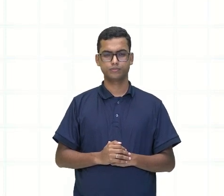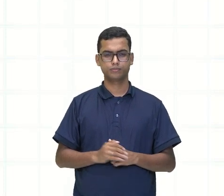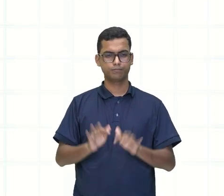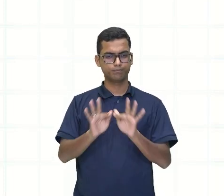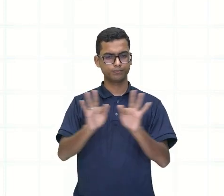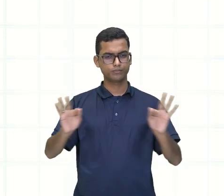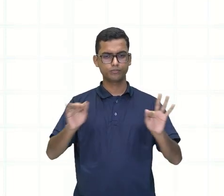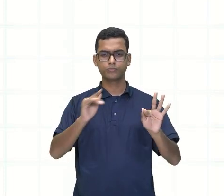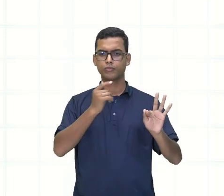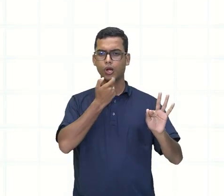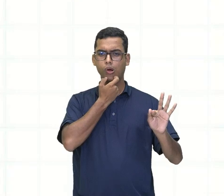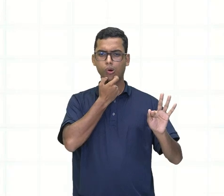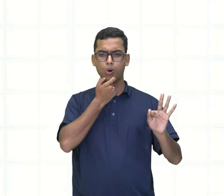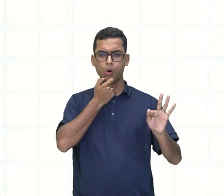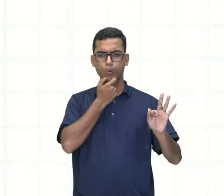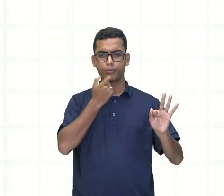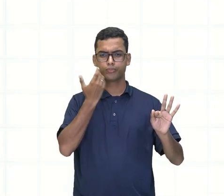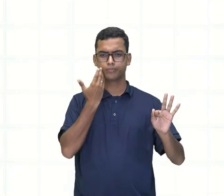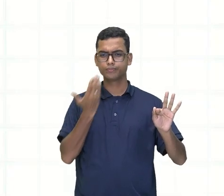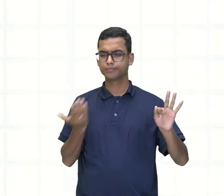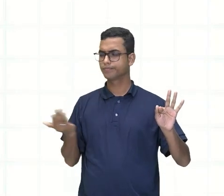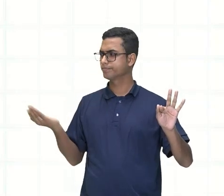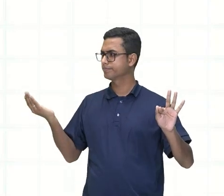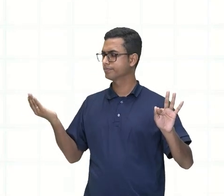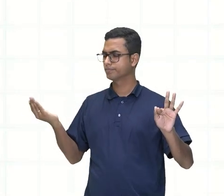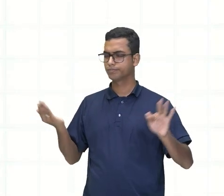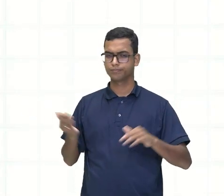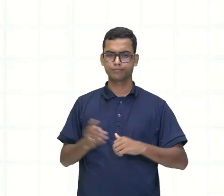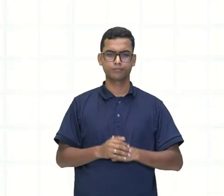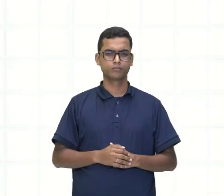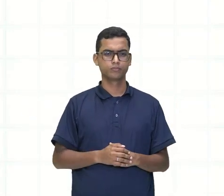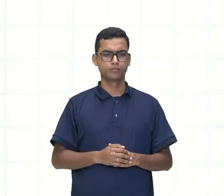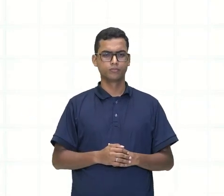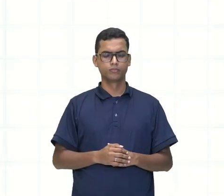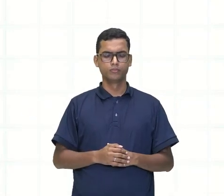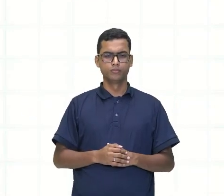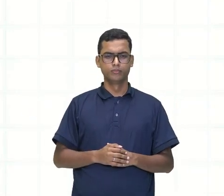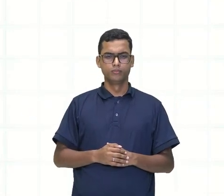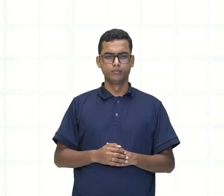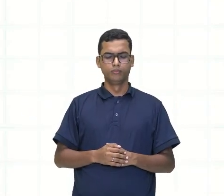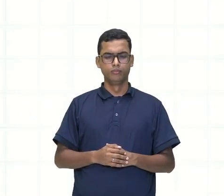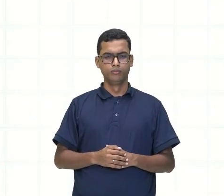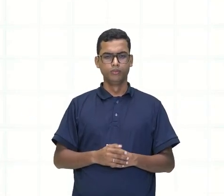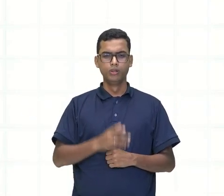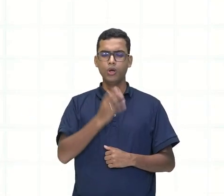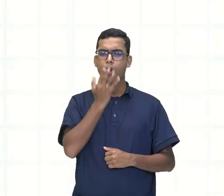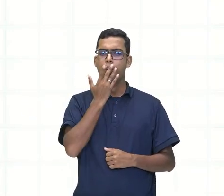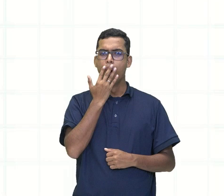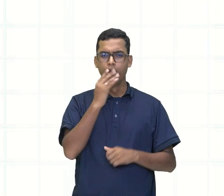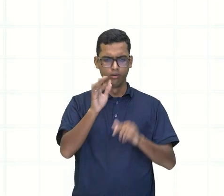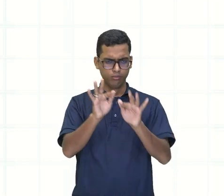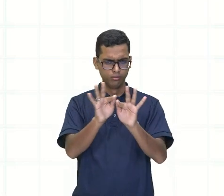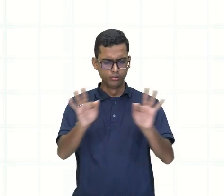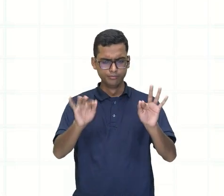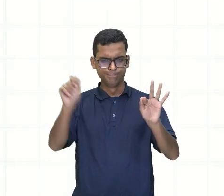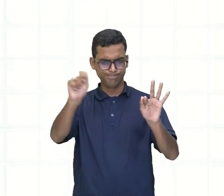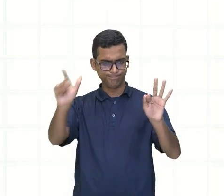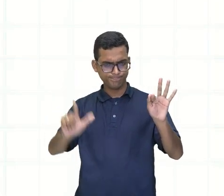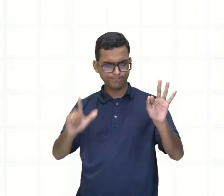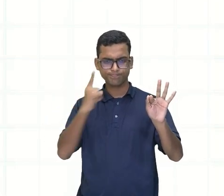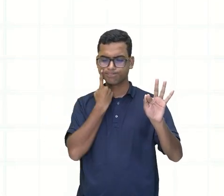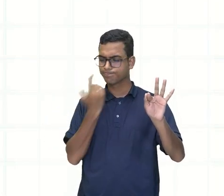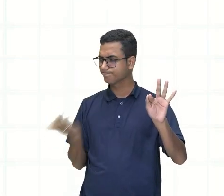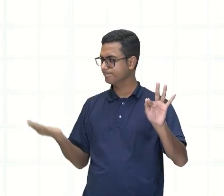when their parents arrived. Então, eles estavam watching, né? Eles estavam